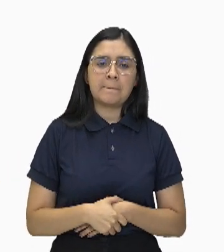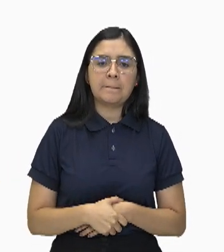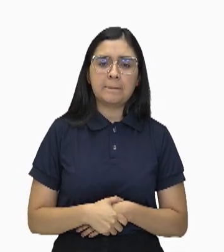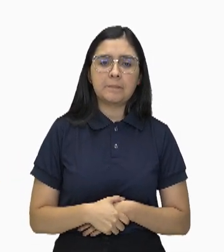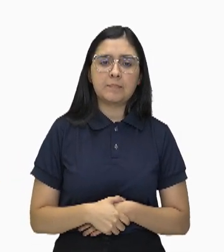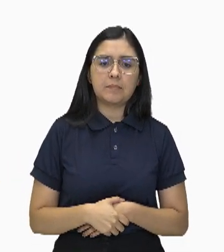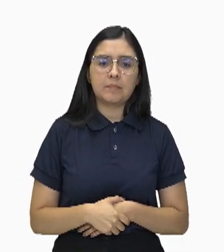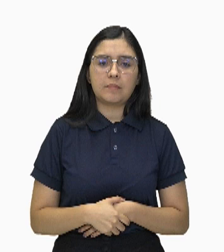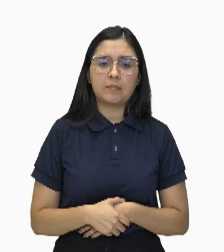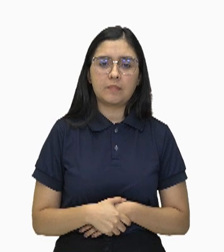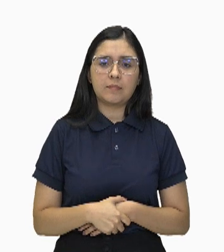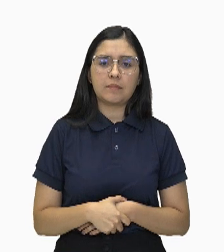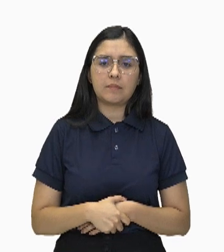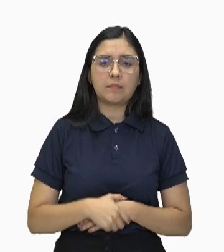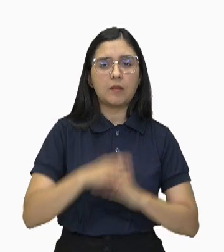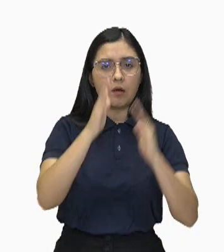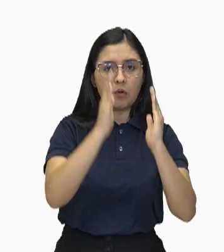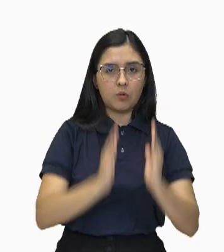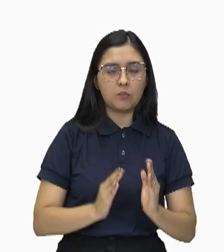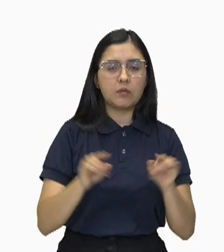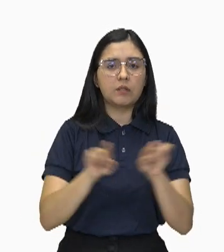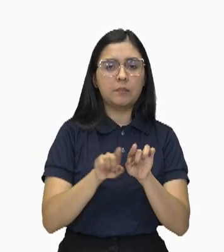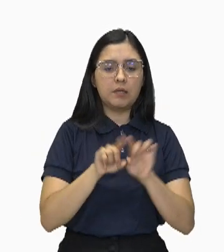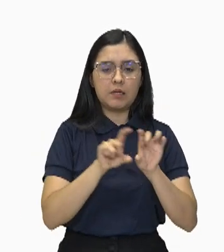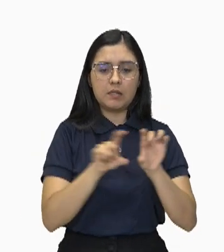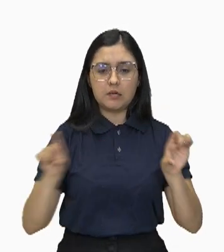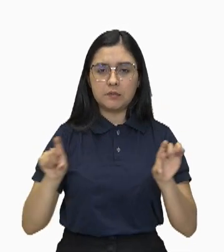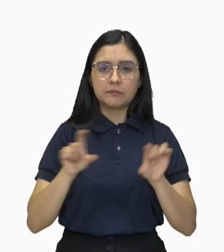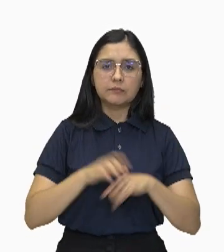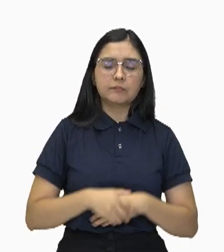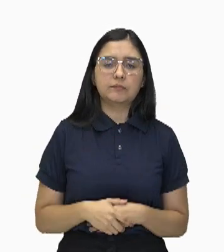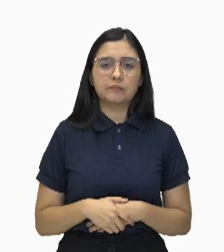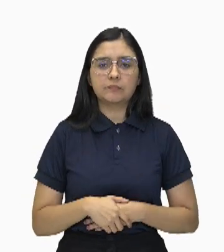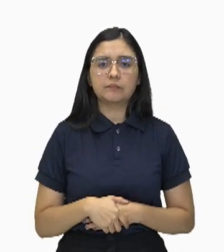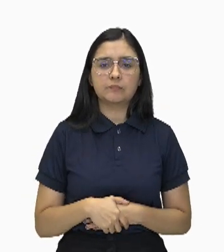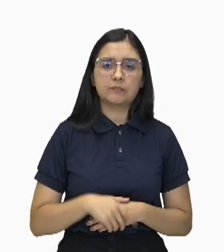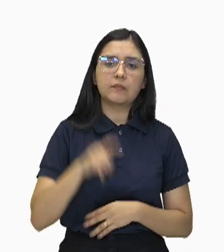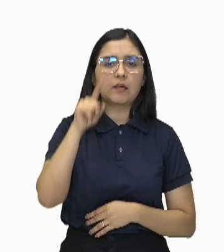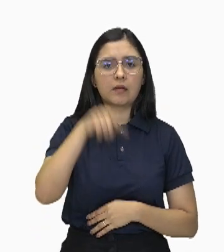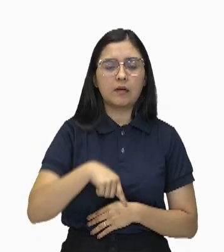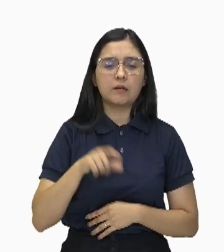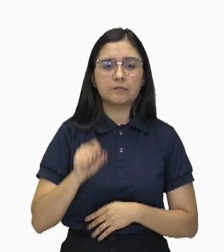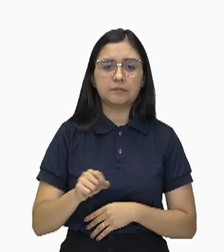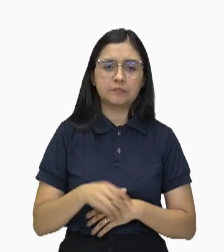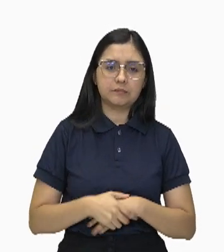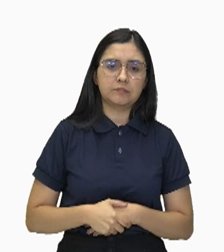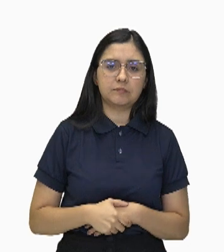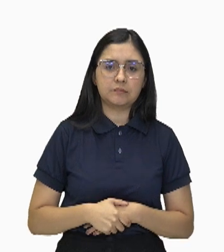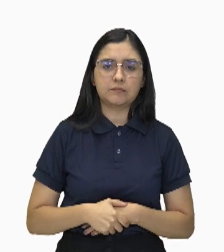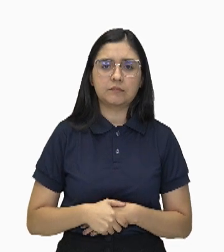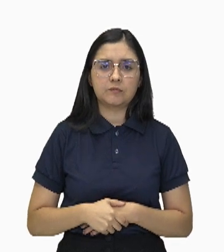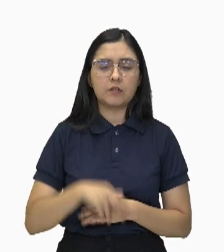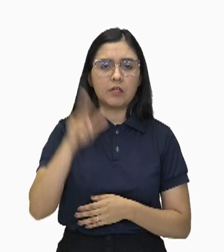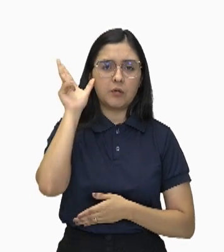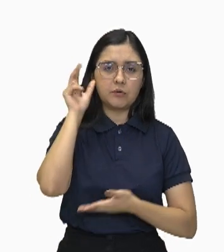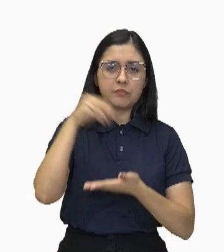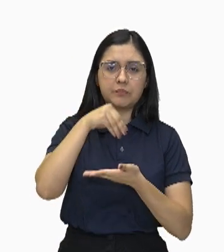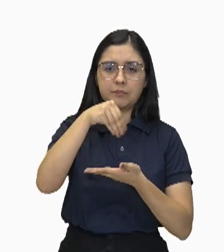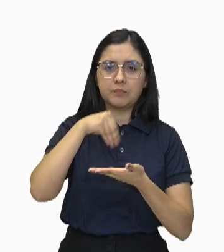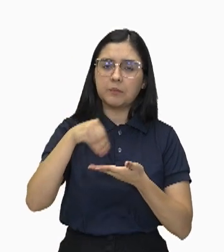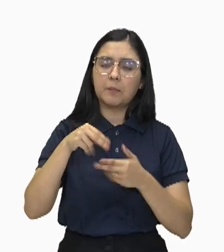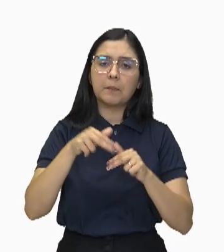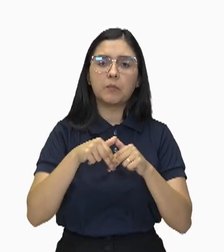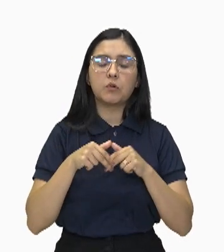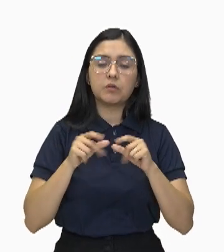onde se situa na coluna e na linha. Certo? Então é assim que se orienta por meio do jogo. É por isso que